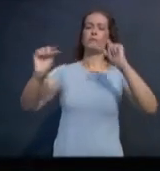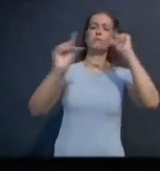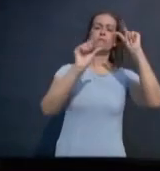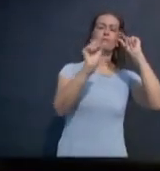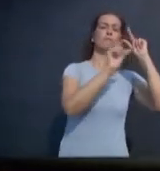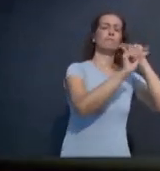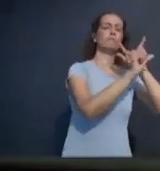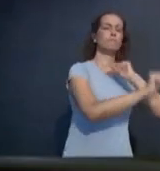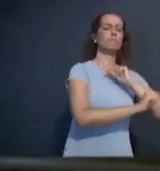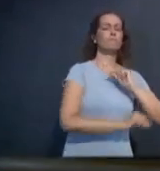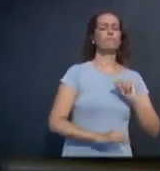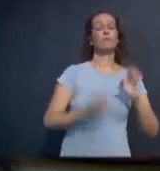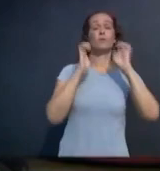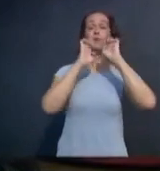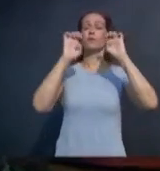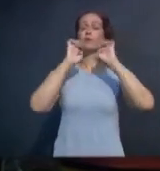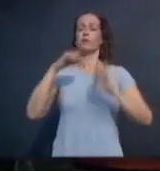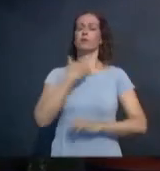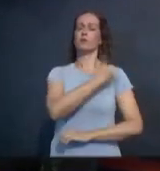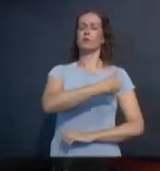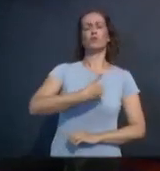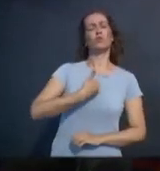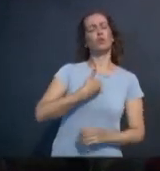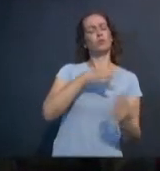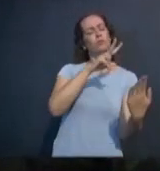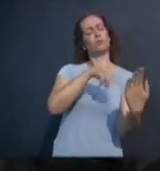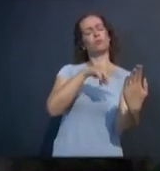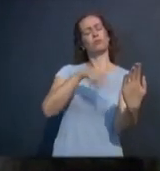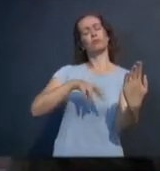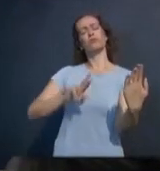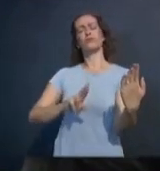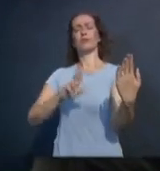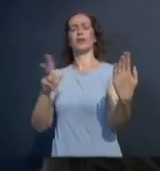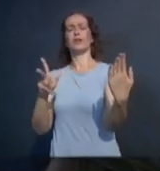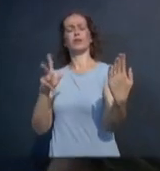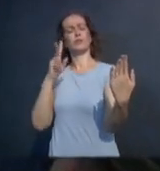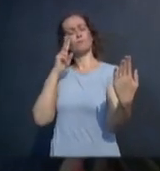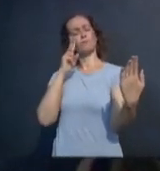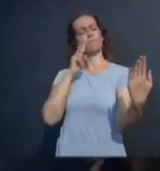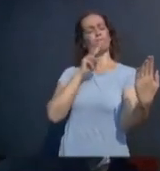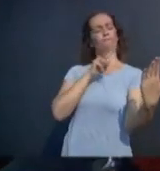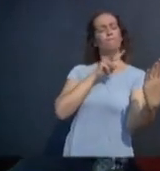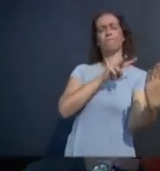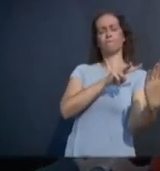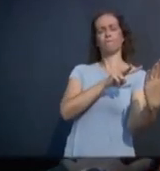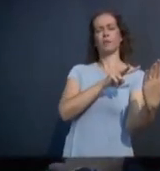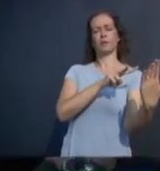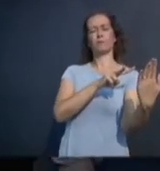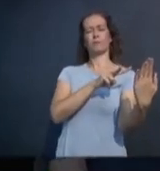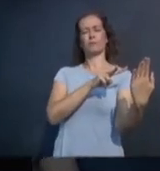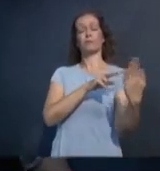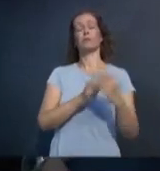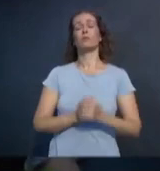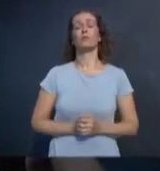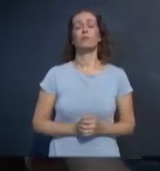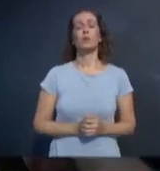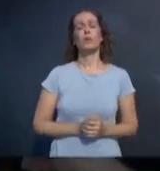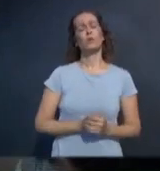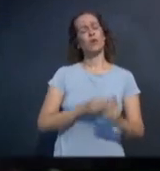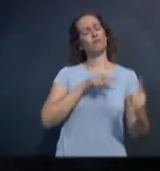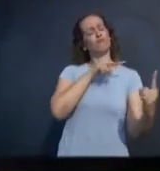de João por um prisma diferente. Tudo foi escrito para que nós pudéssemos o